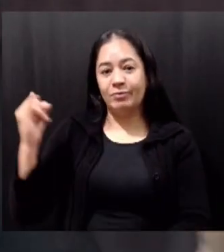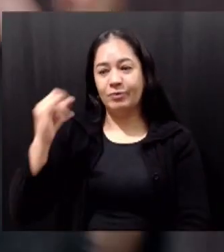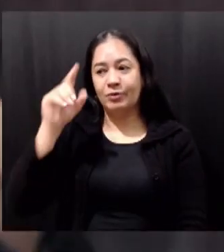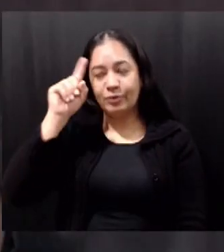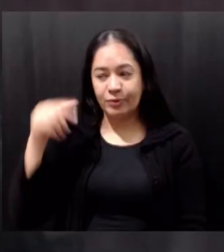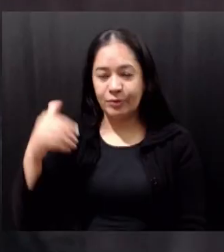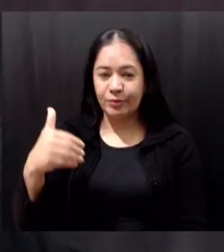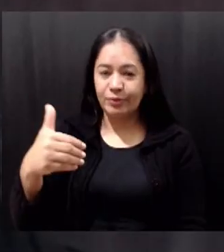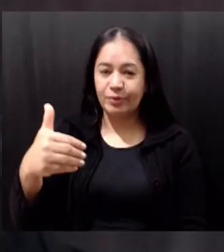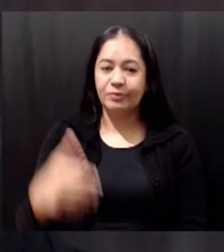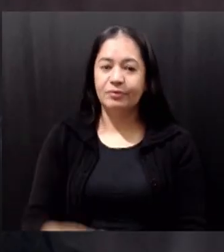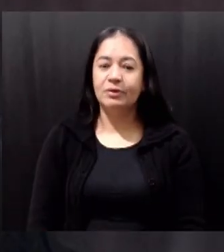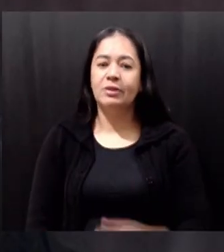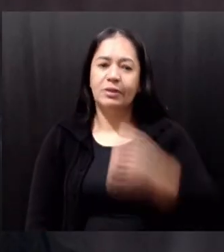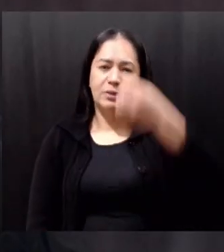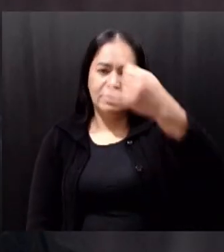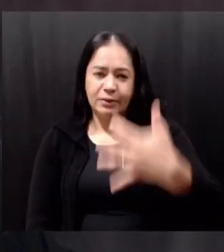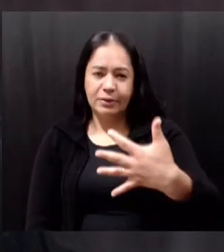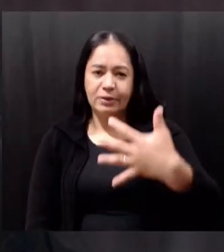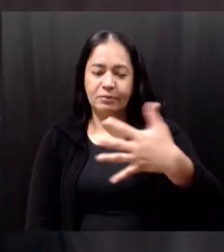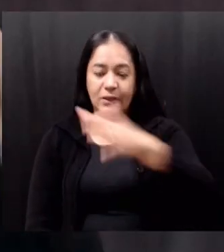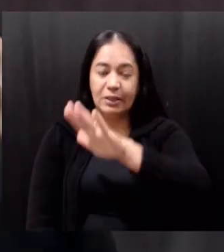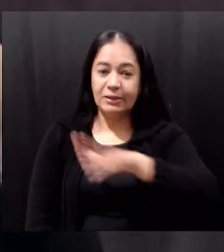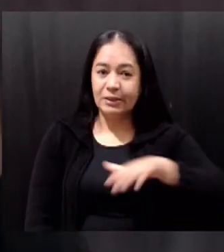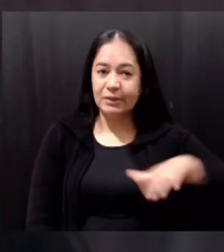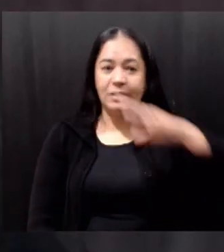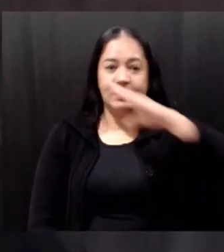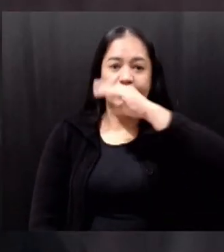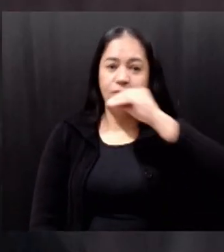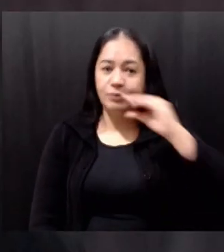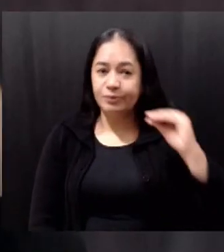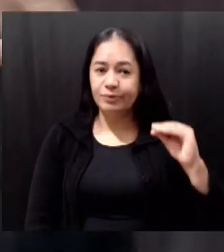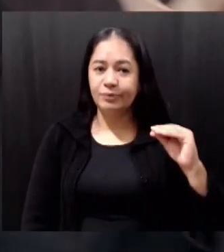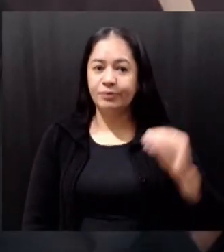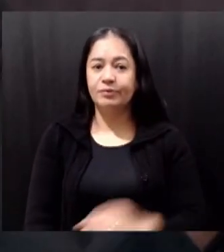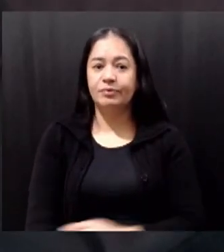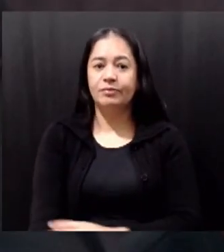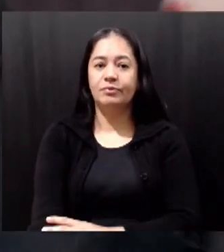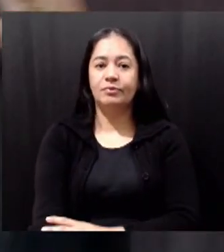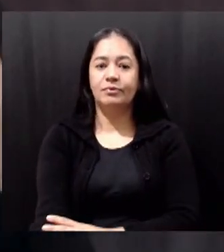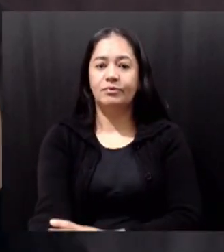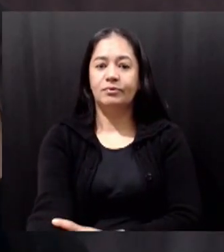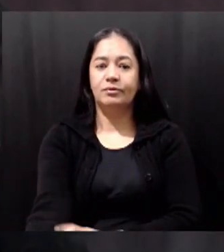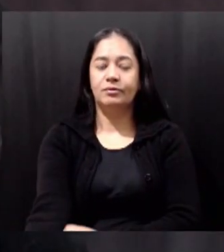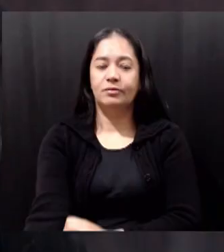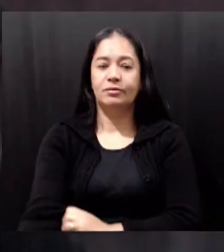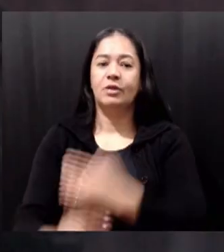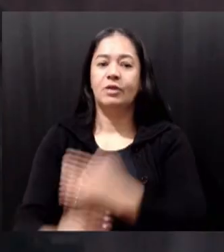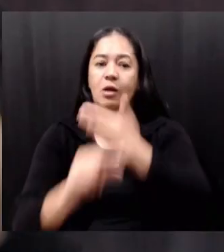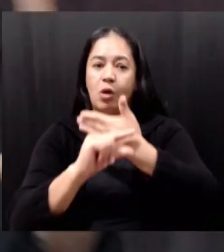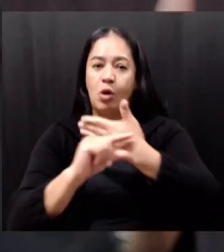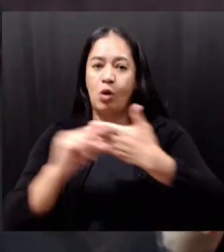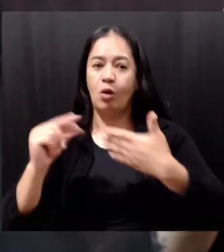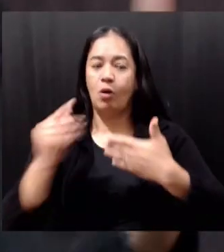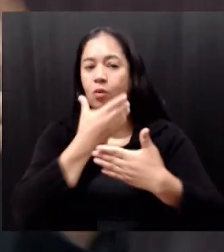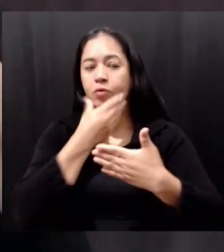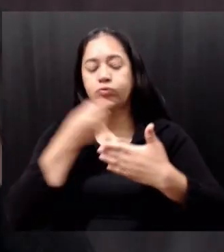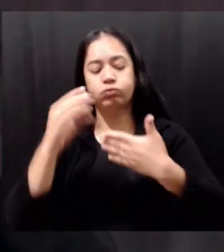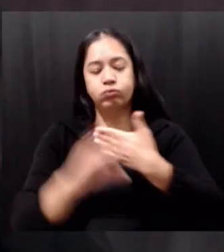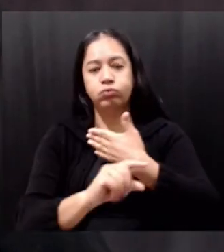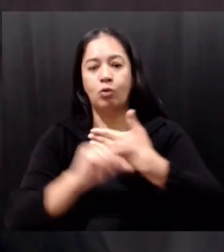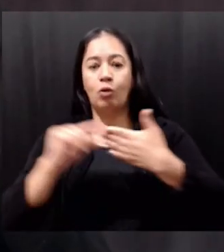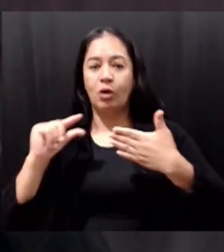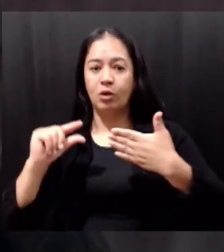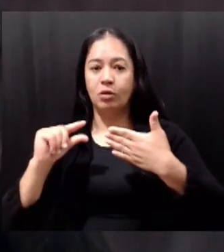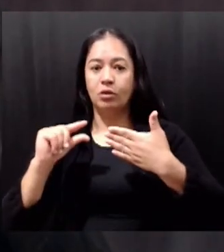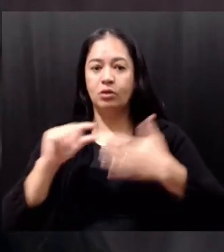Falando da criança e do adolescente, né, um grande autor que virou best-seller, o livro dele, o Jonathan Haidt,